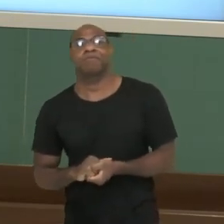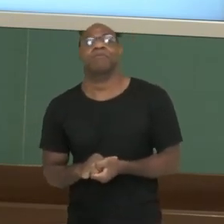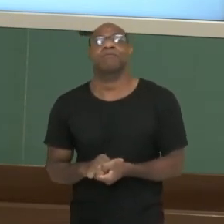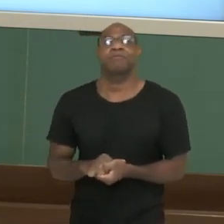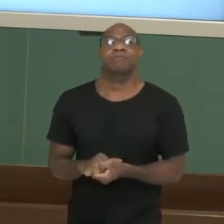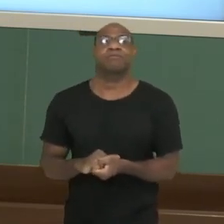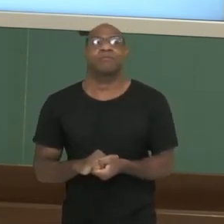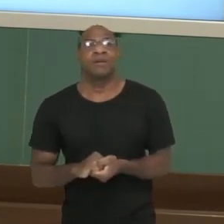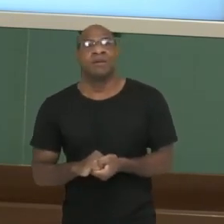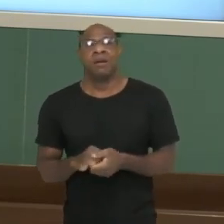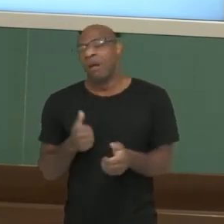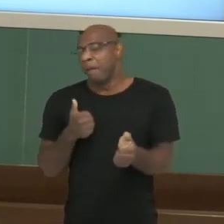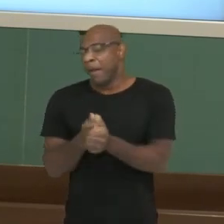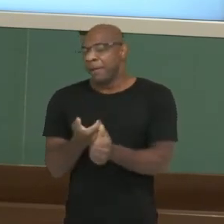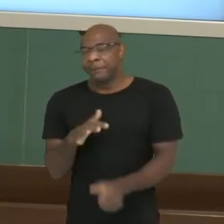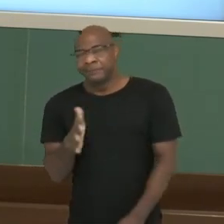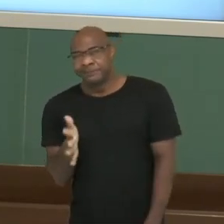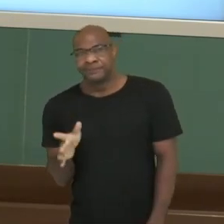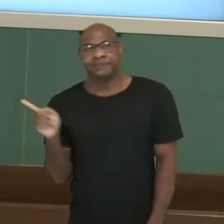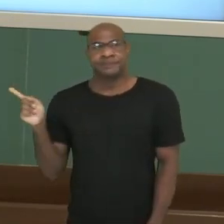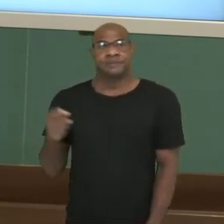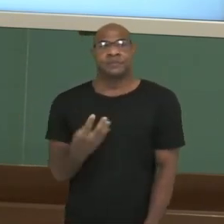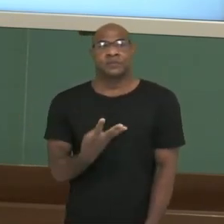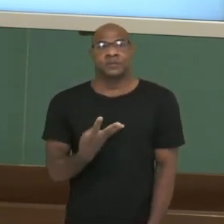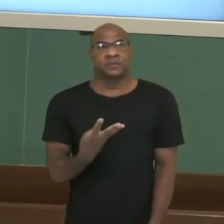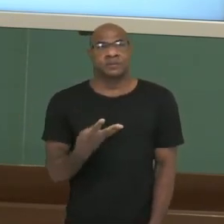acaba arredondando e aproximando